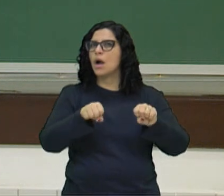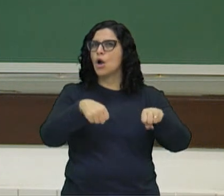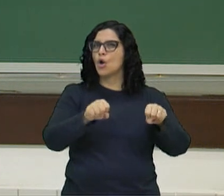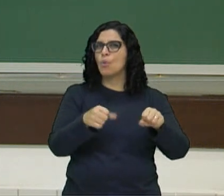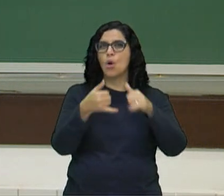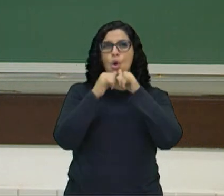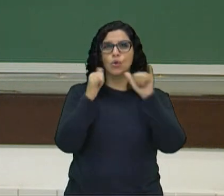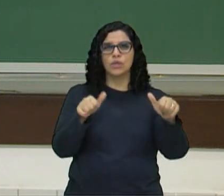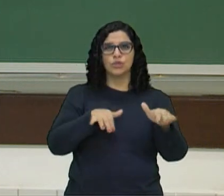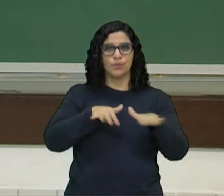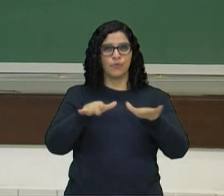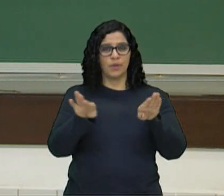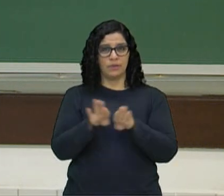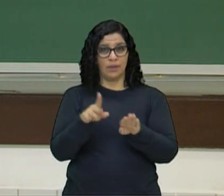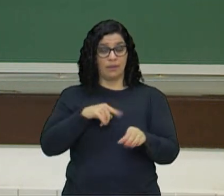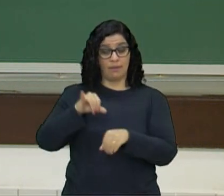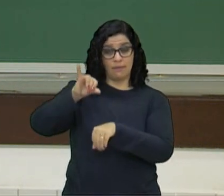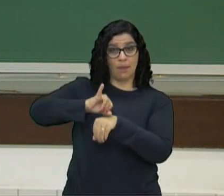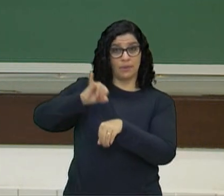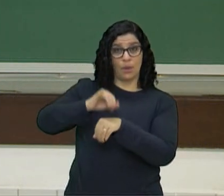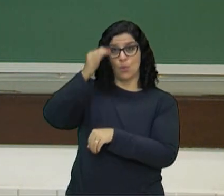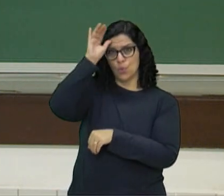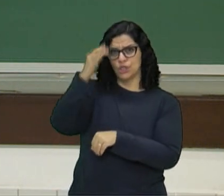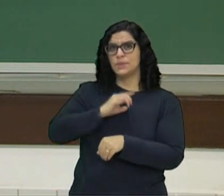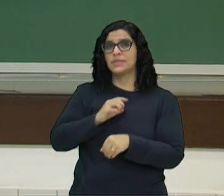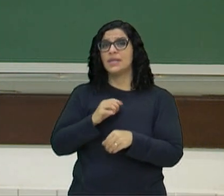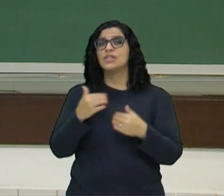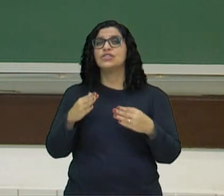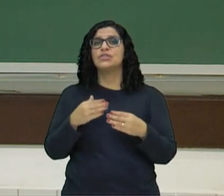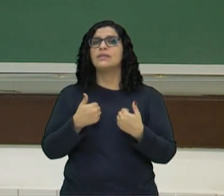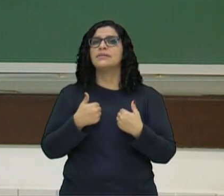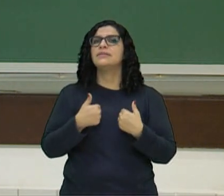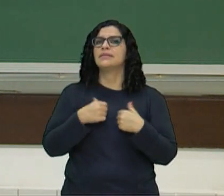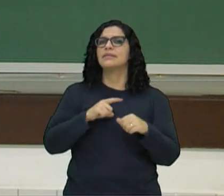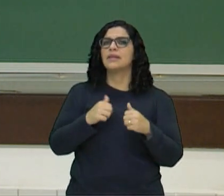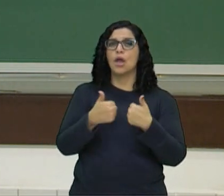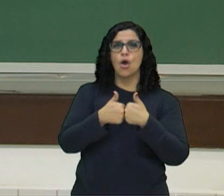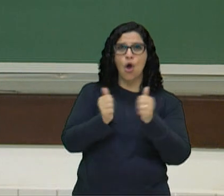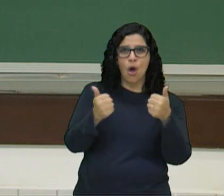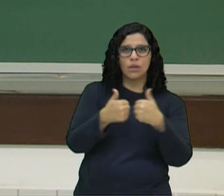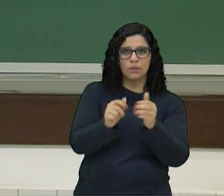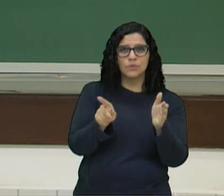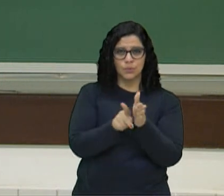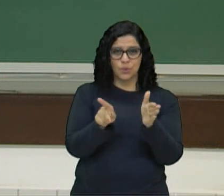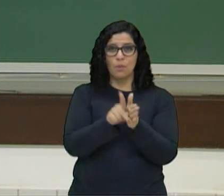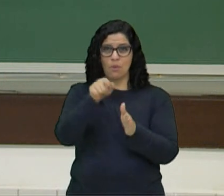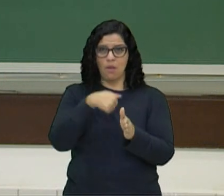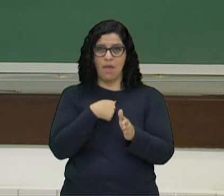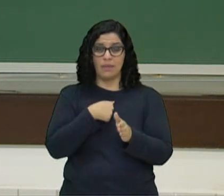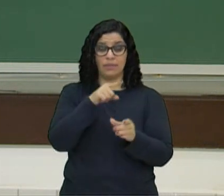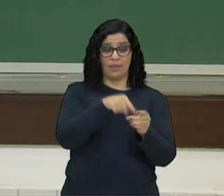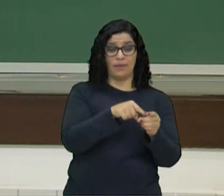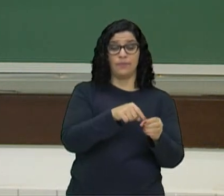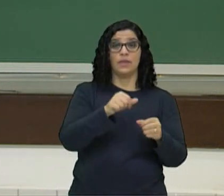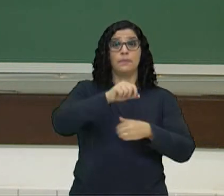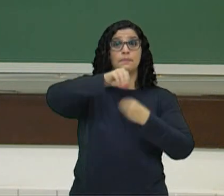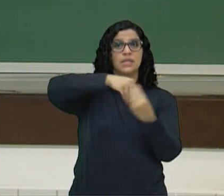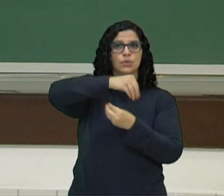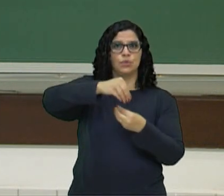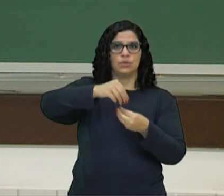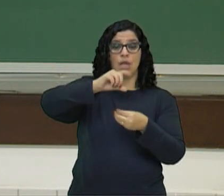mover. Por exemplo, na capital do nosso estado, em Curitiba, tem alguns ônibus que circulam que são híbridos. Eles têm um motor a diesel e um